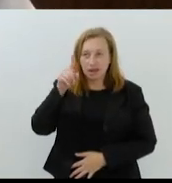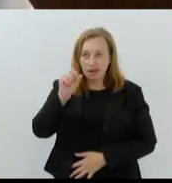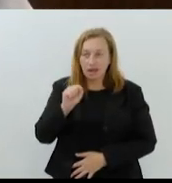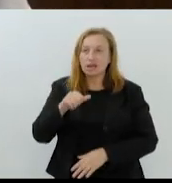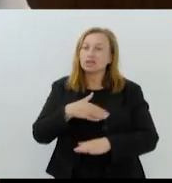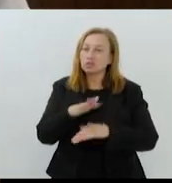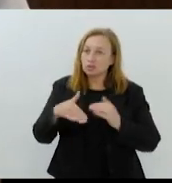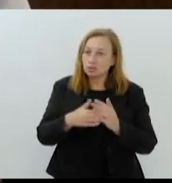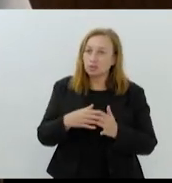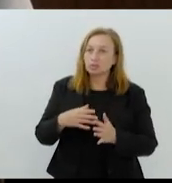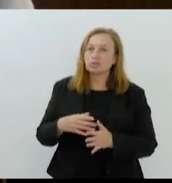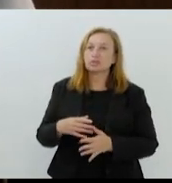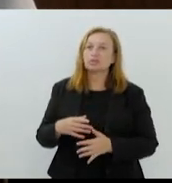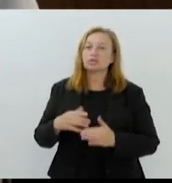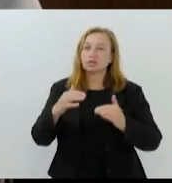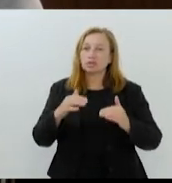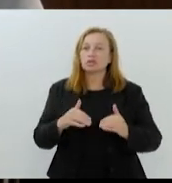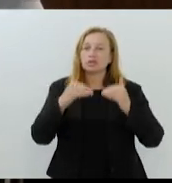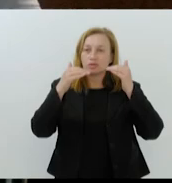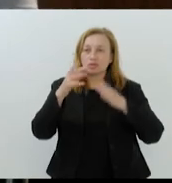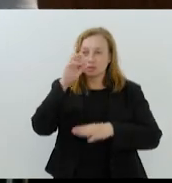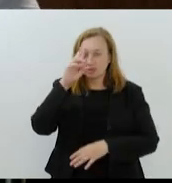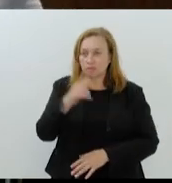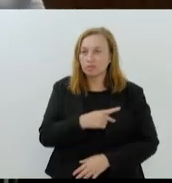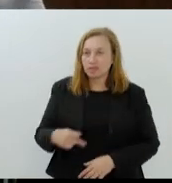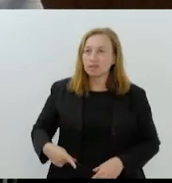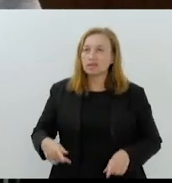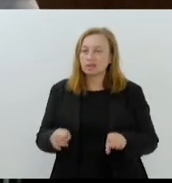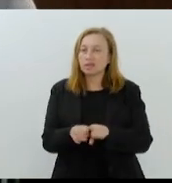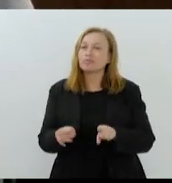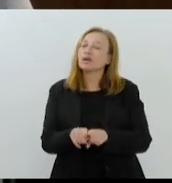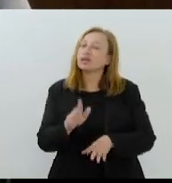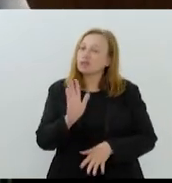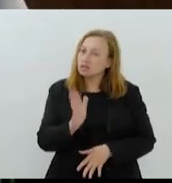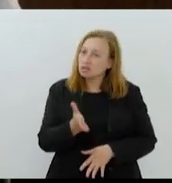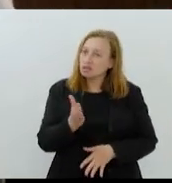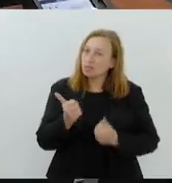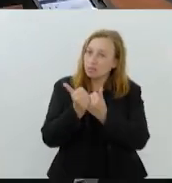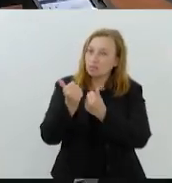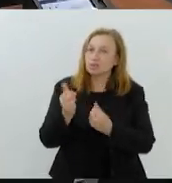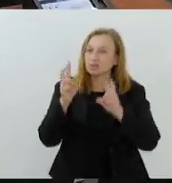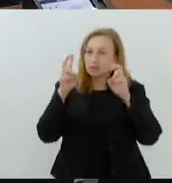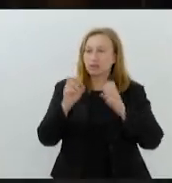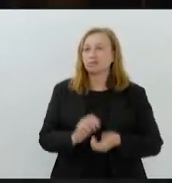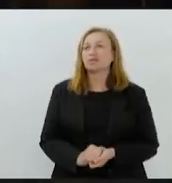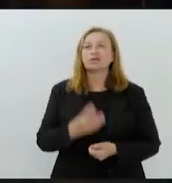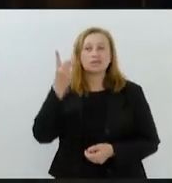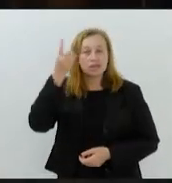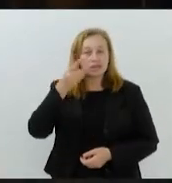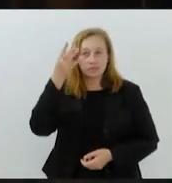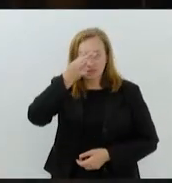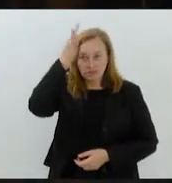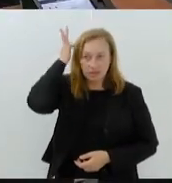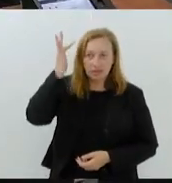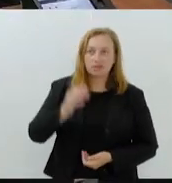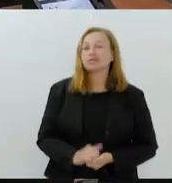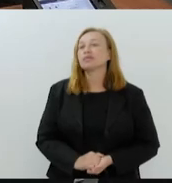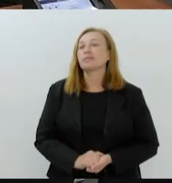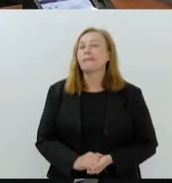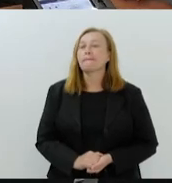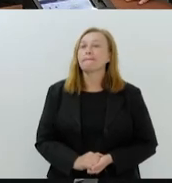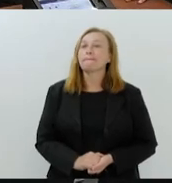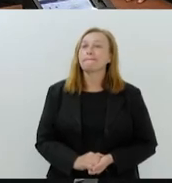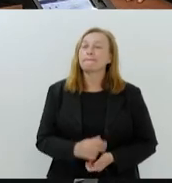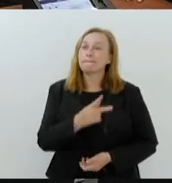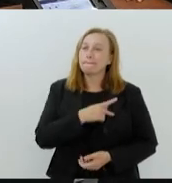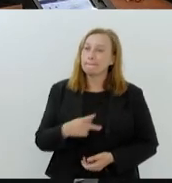todos, inclusive com Vossa Excelência, presidente, que também já abraçou esse tema. Deputado Fred.